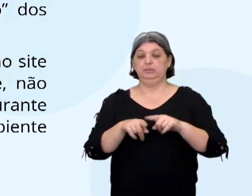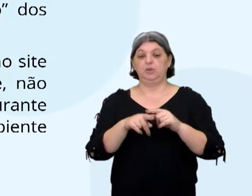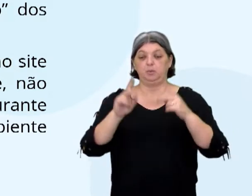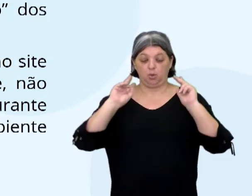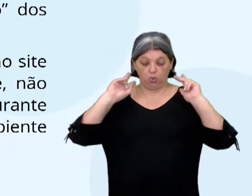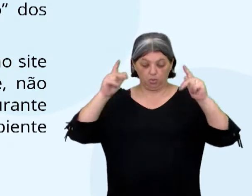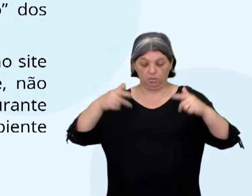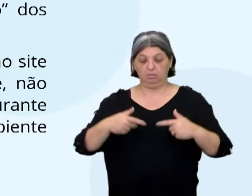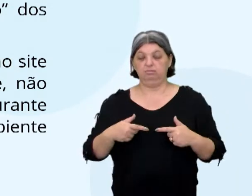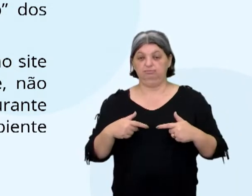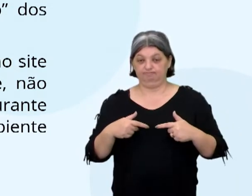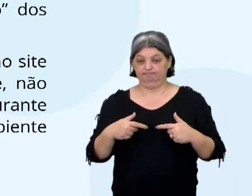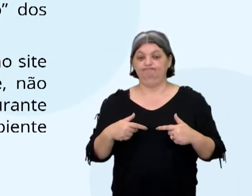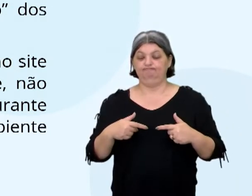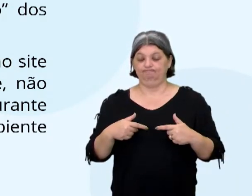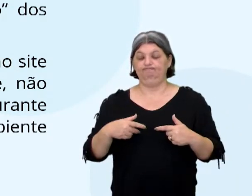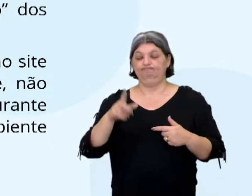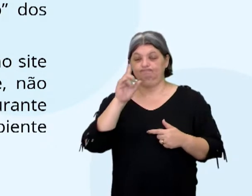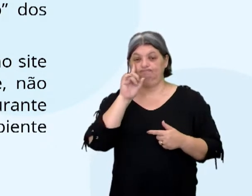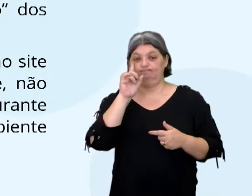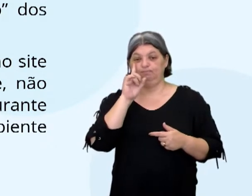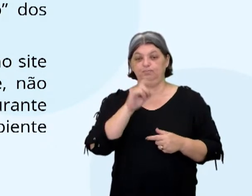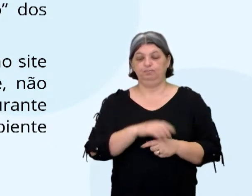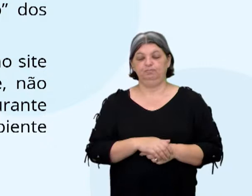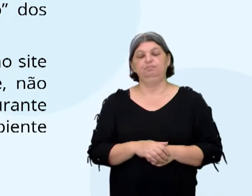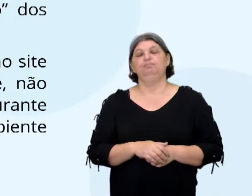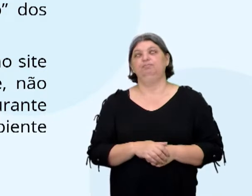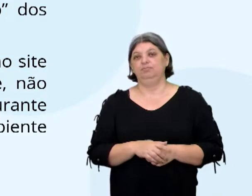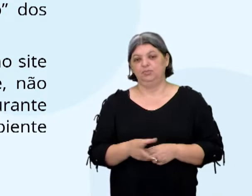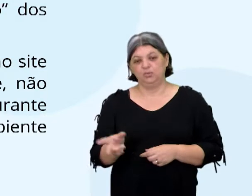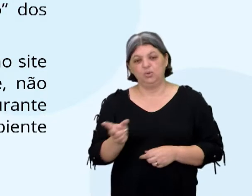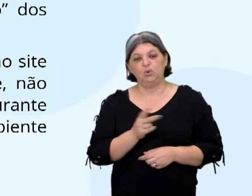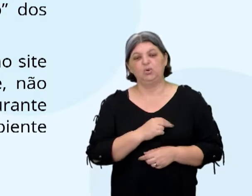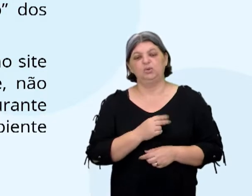na nossa rotina de vida. Poxa vida, né?